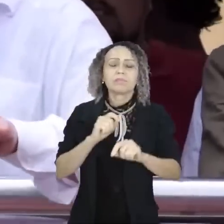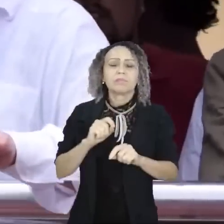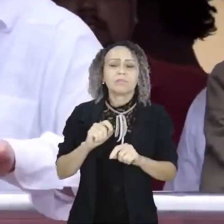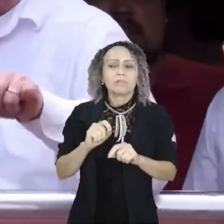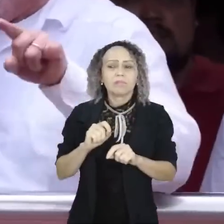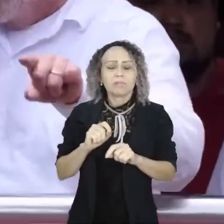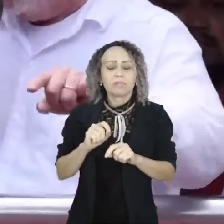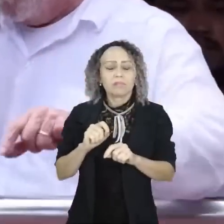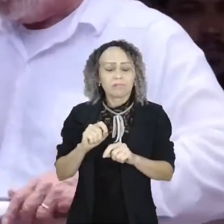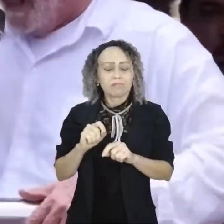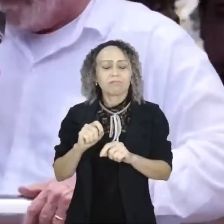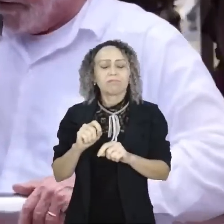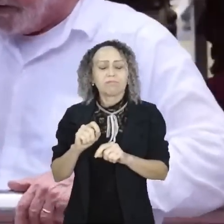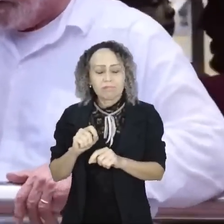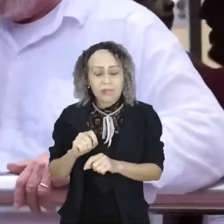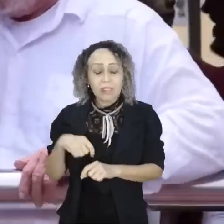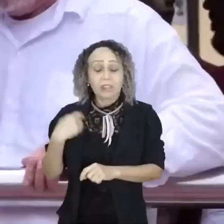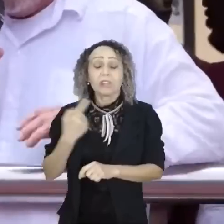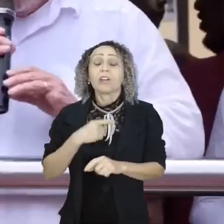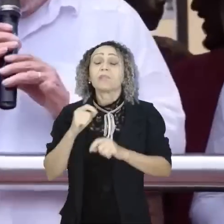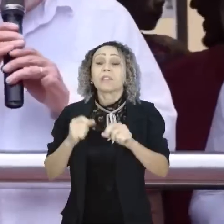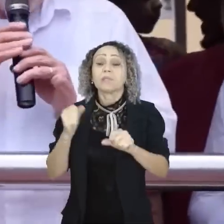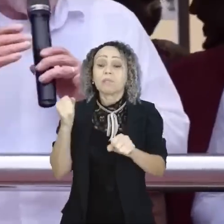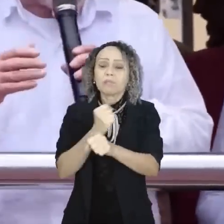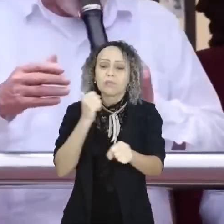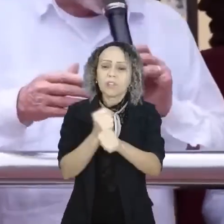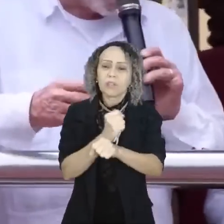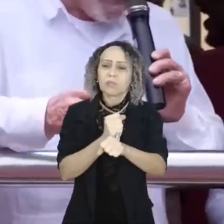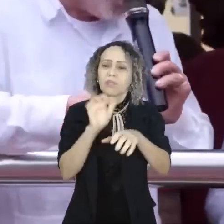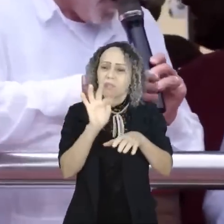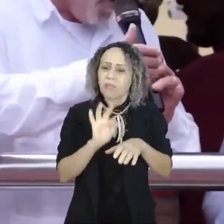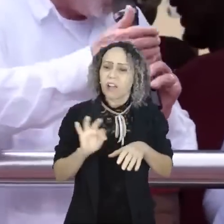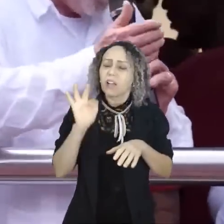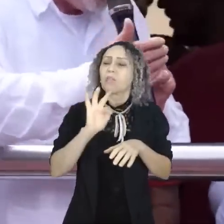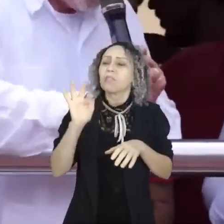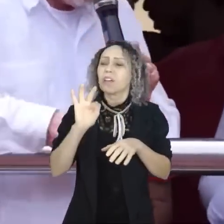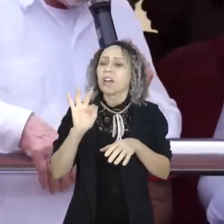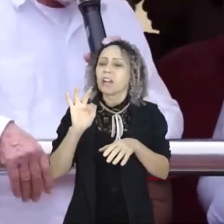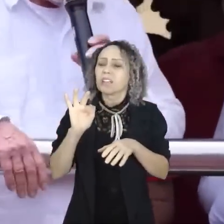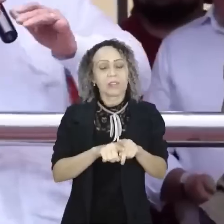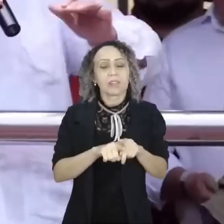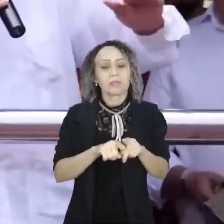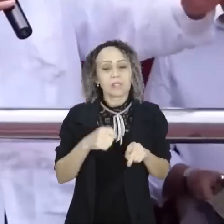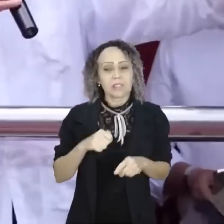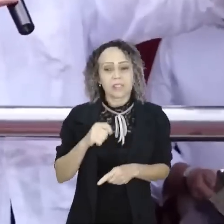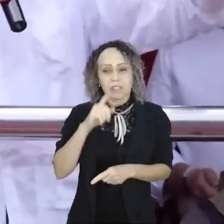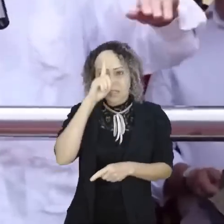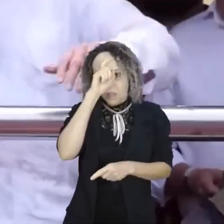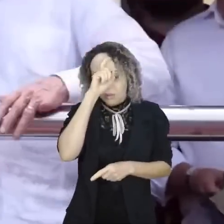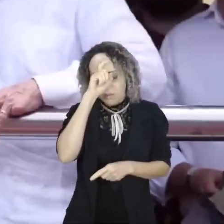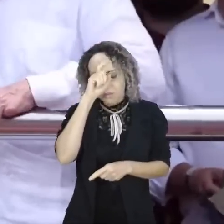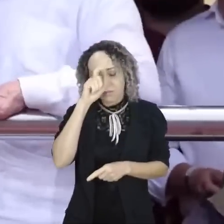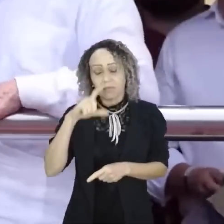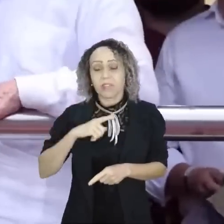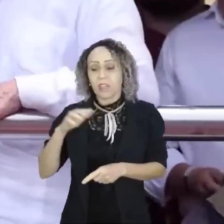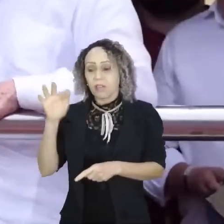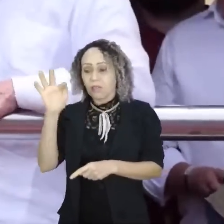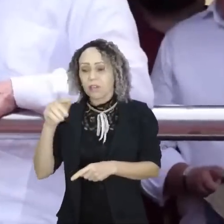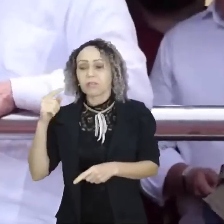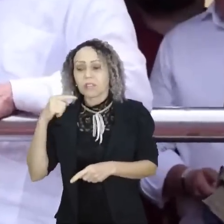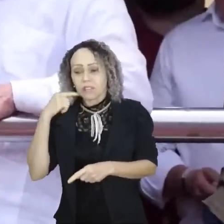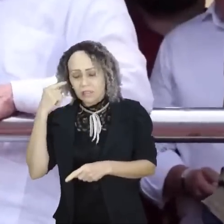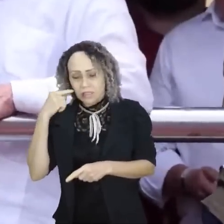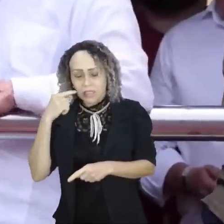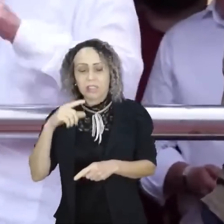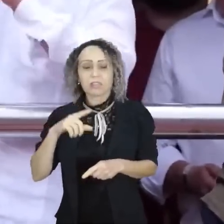nós fizemos a faculdade aqui a faculdade é uma obra prima e tem um hospital parada